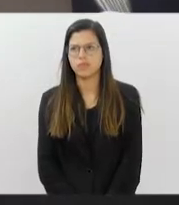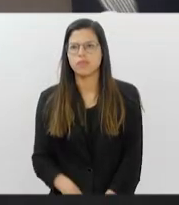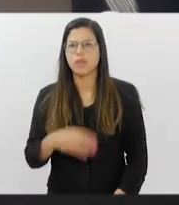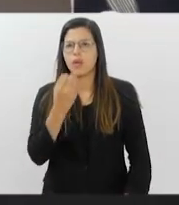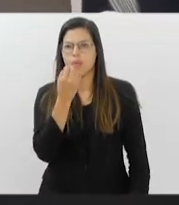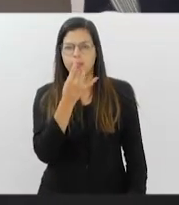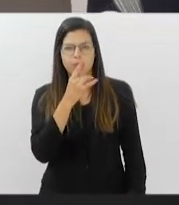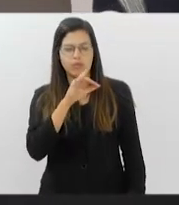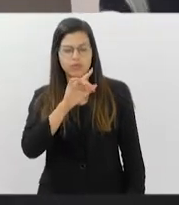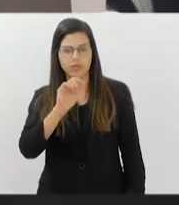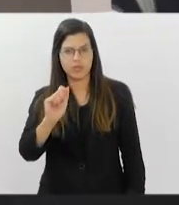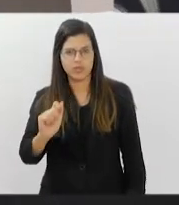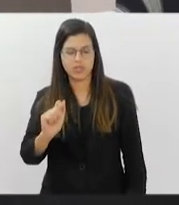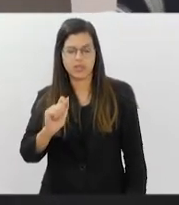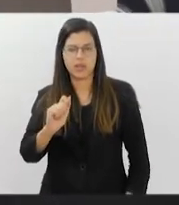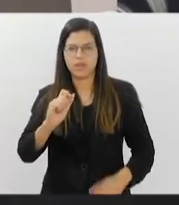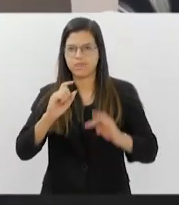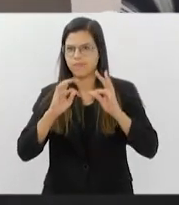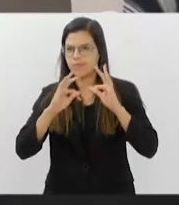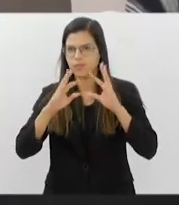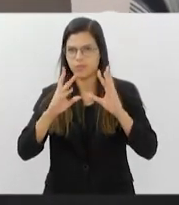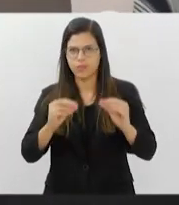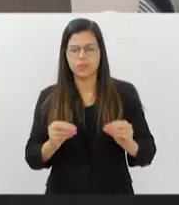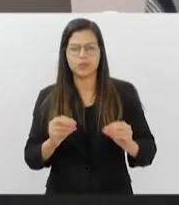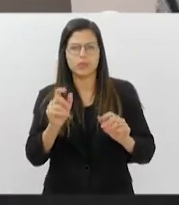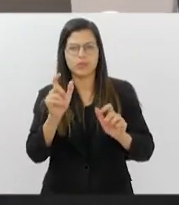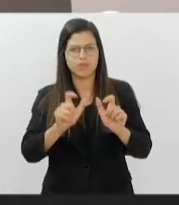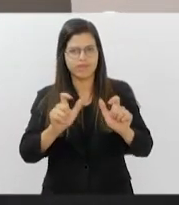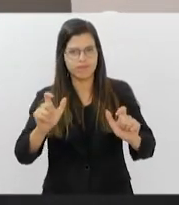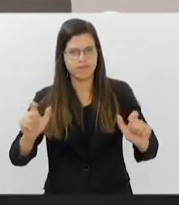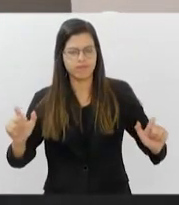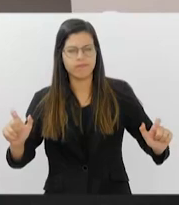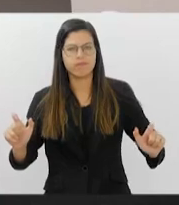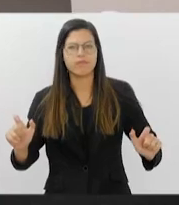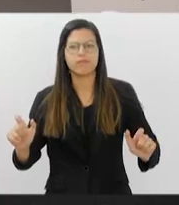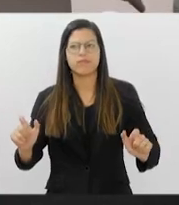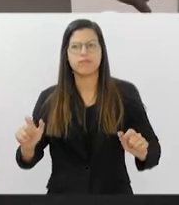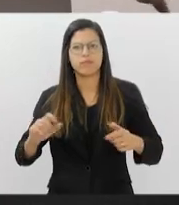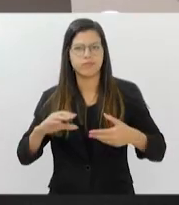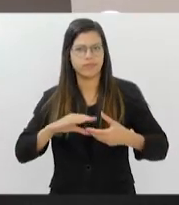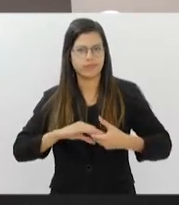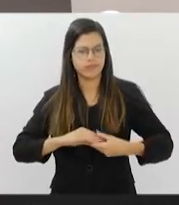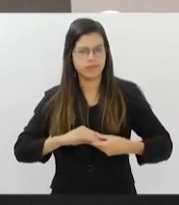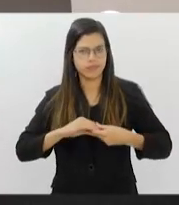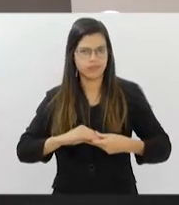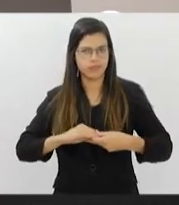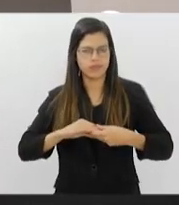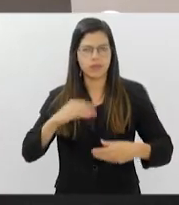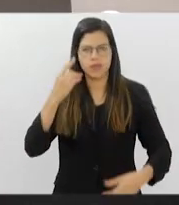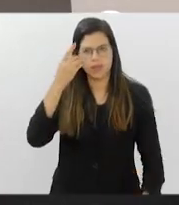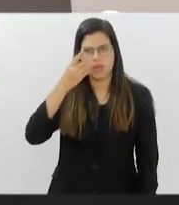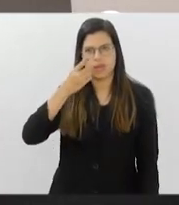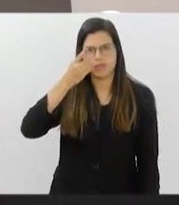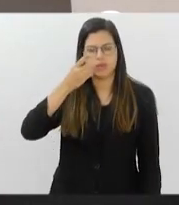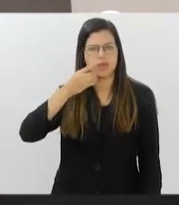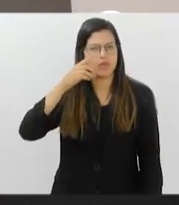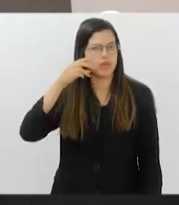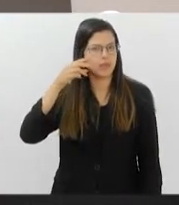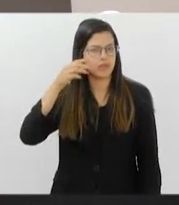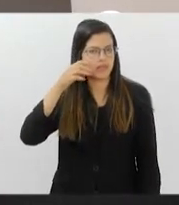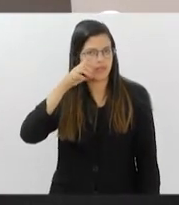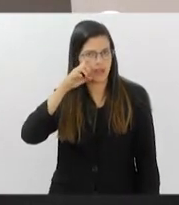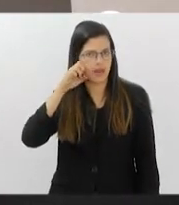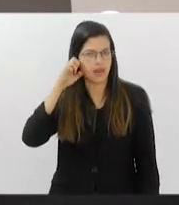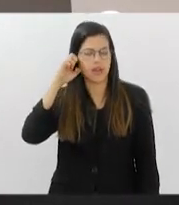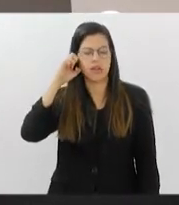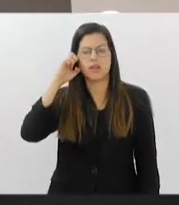Bom dia a todas e todos, cumprimentando a deputada Érica